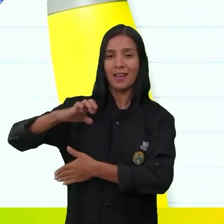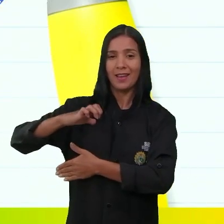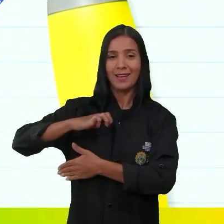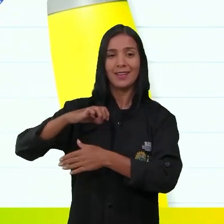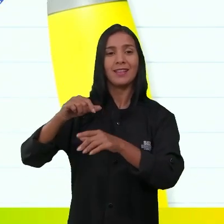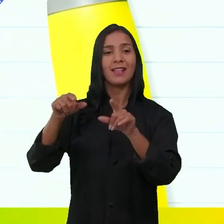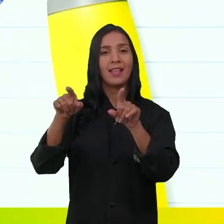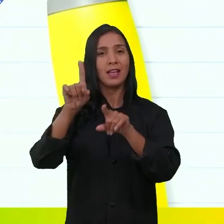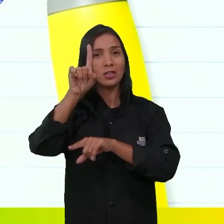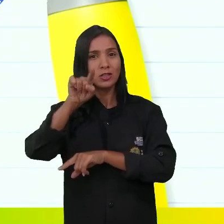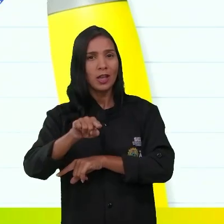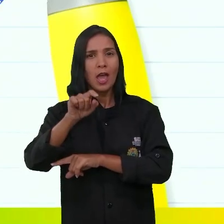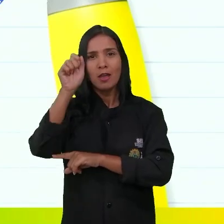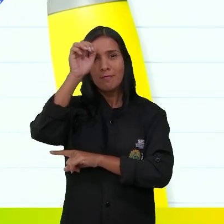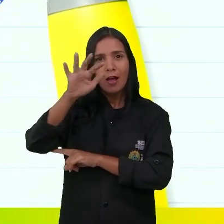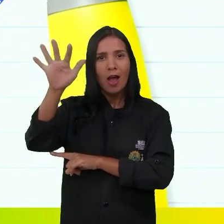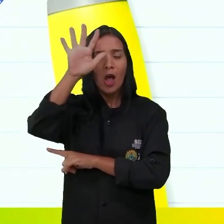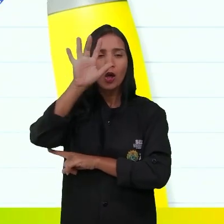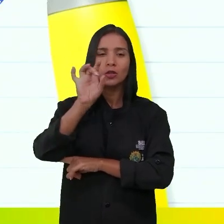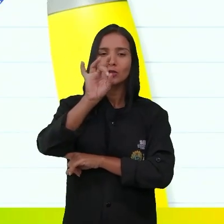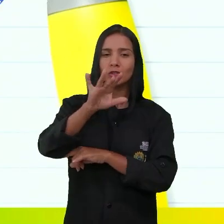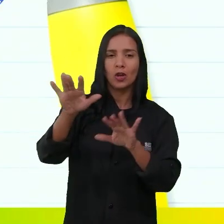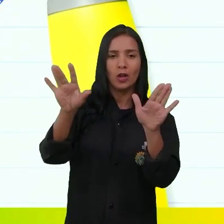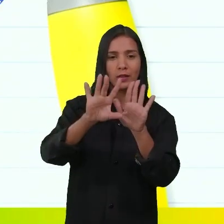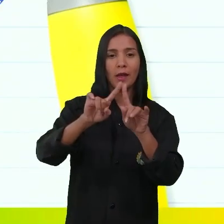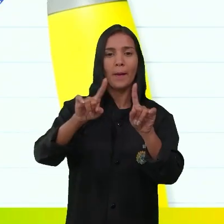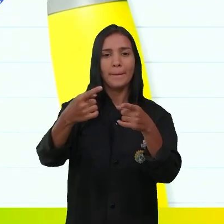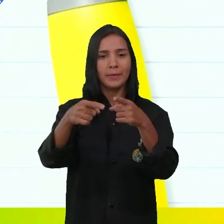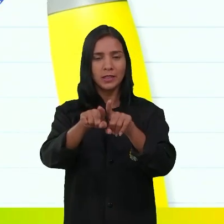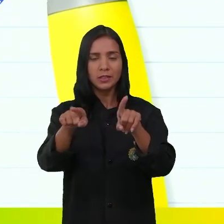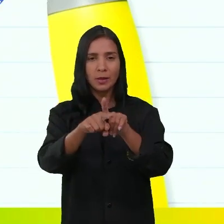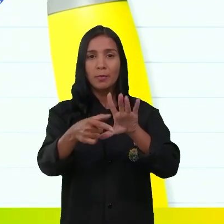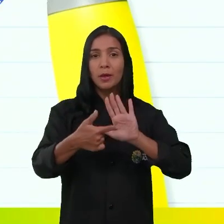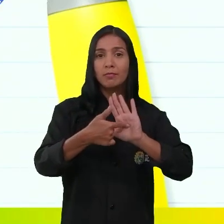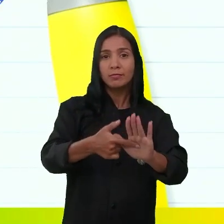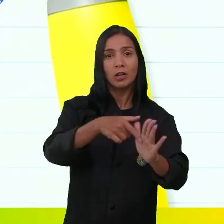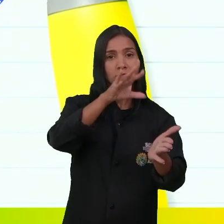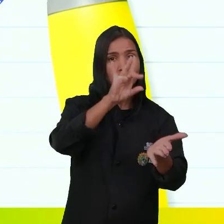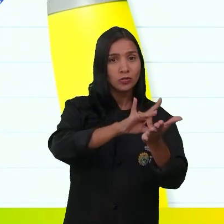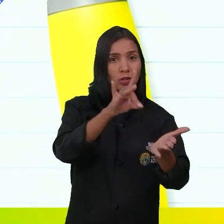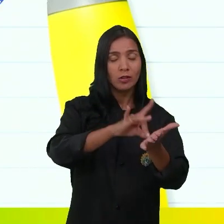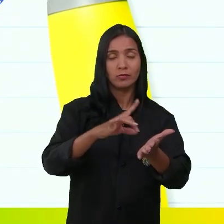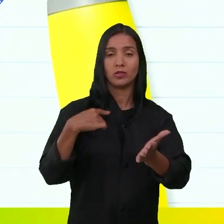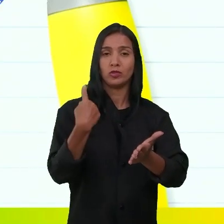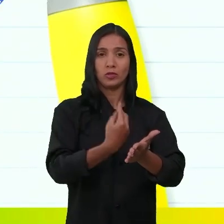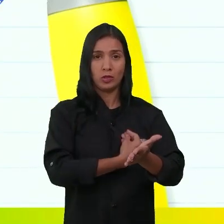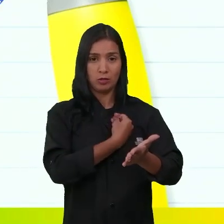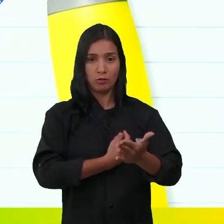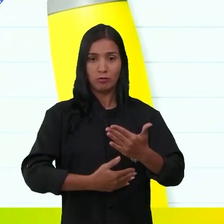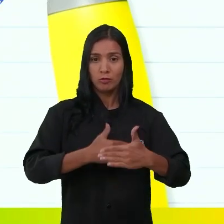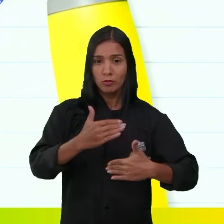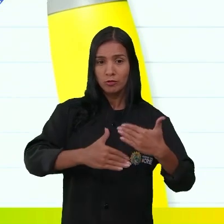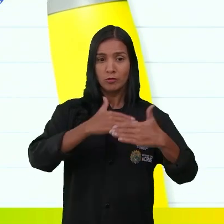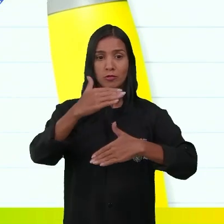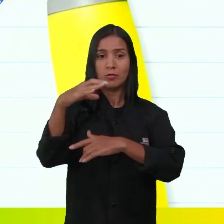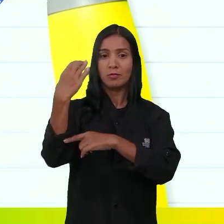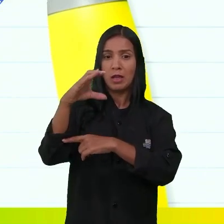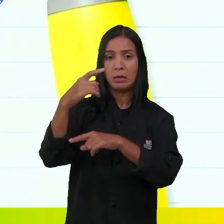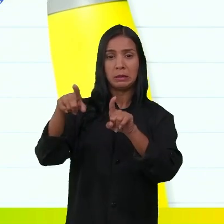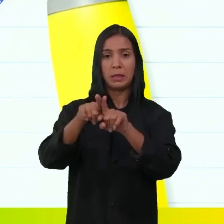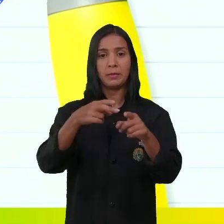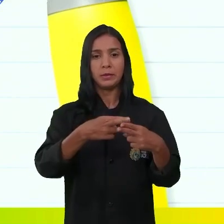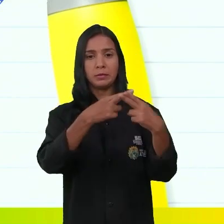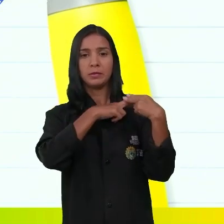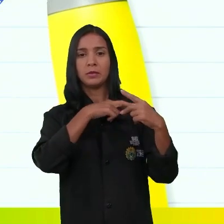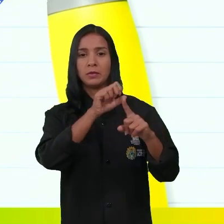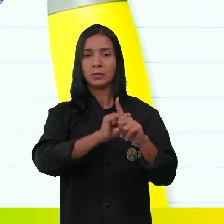tensões reais entre direitos individuais, progresso científico e responsabilidades